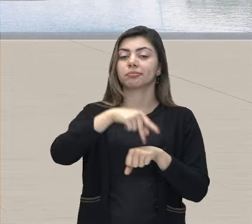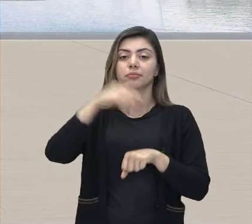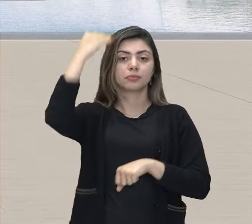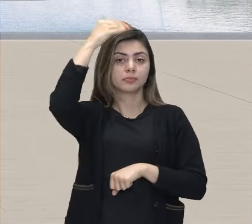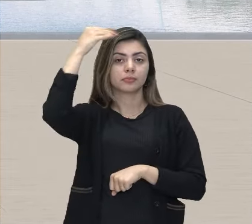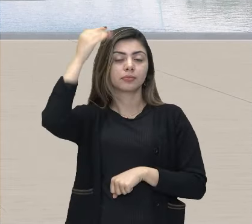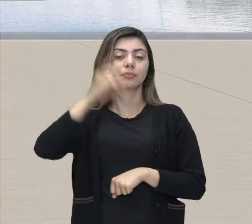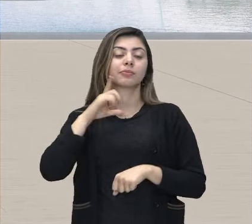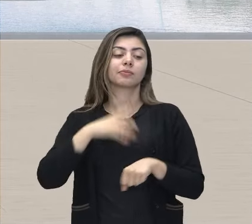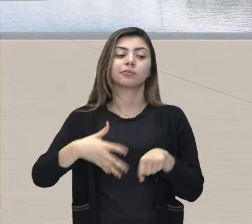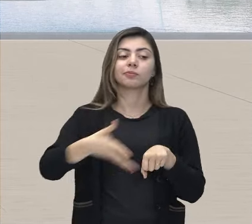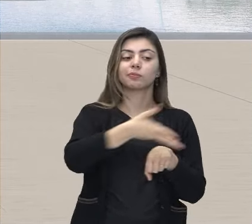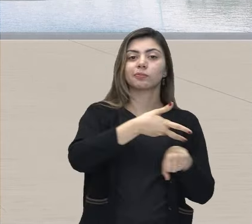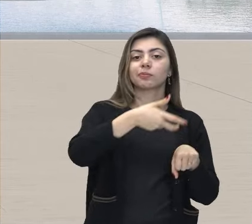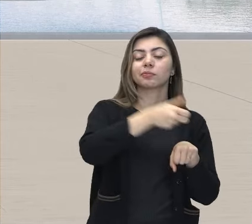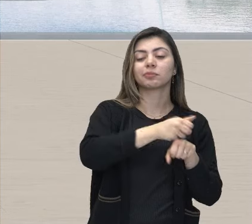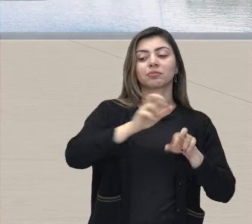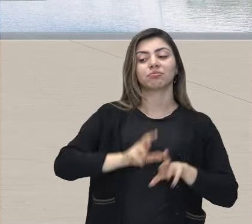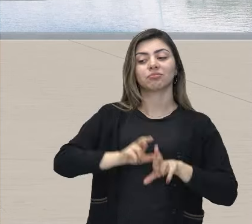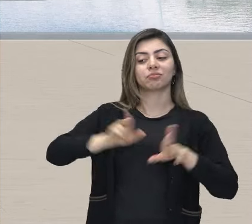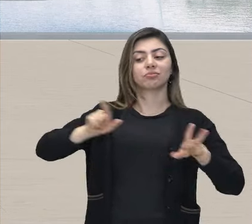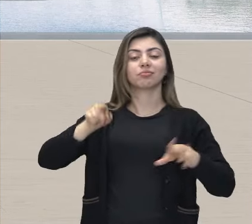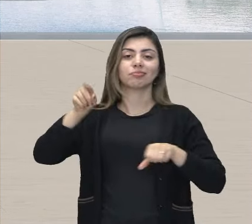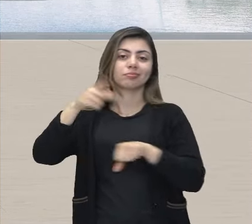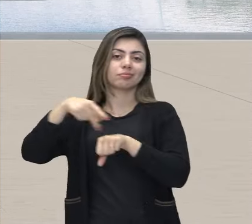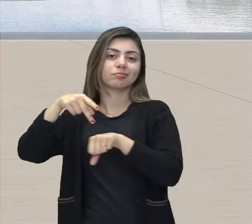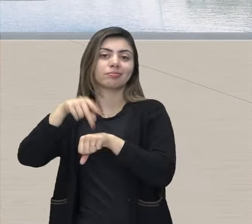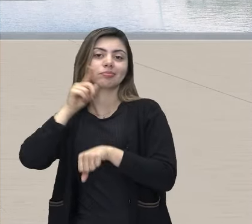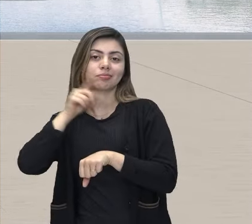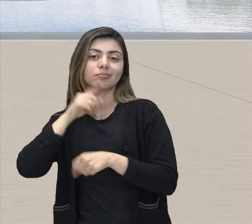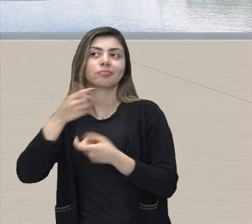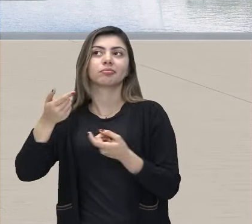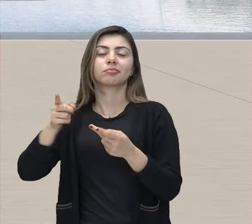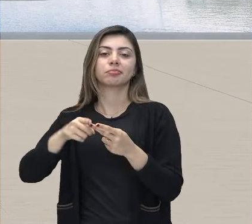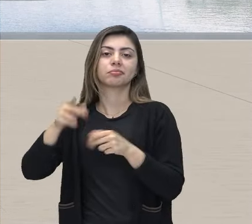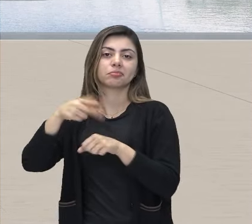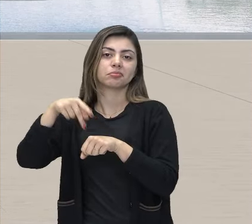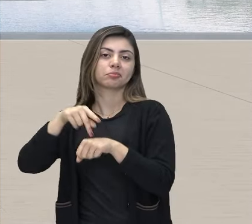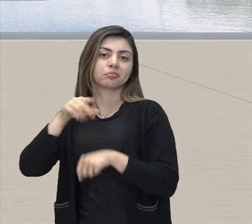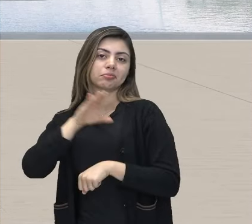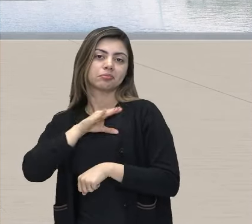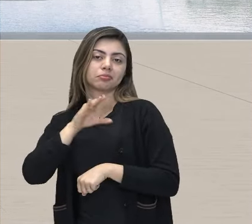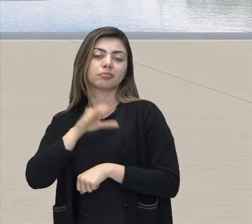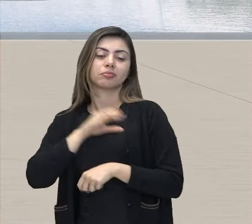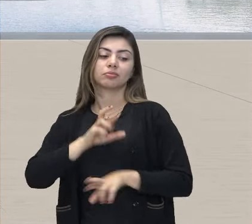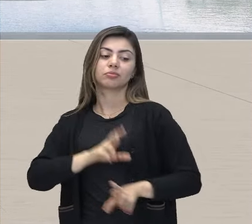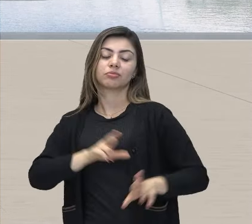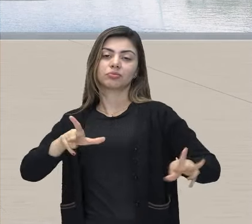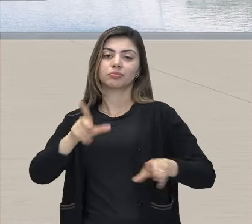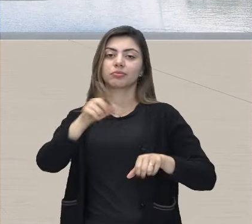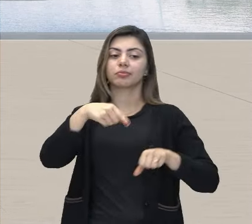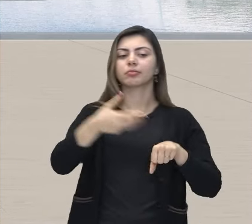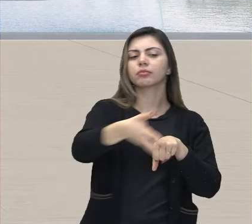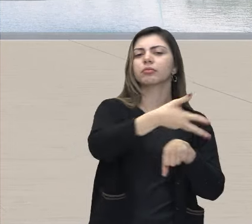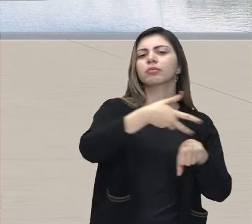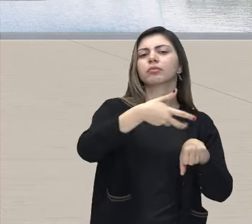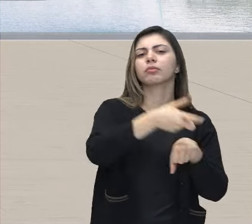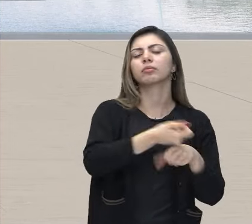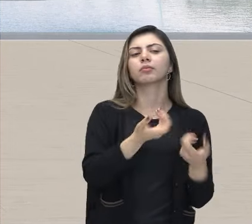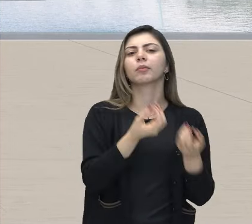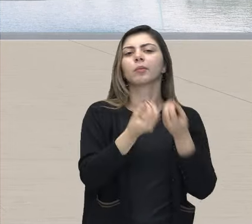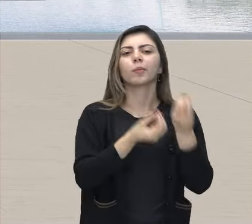de colonização totalmente diferente ali dos Estados Unidos e do Canadá, que foi ali a colonização praticamente de